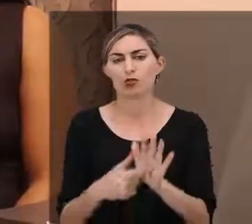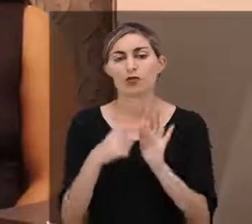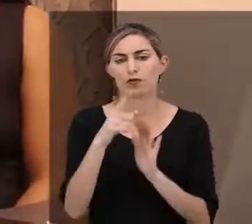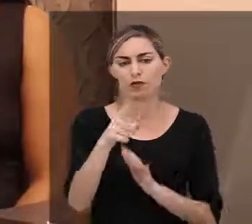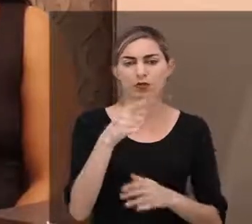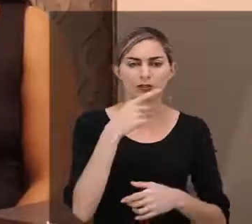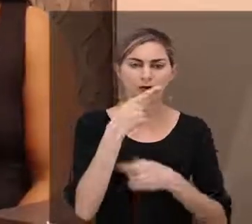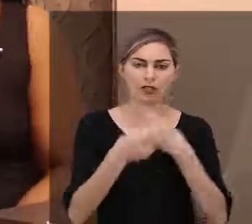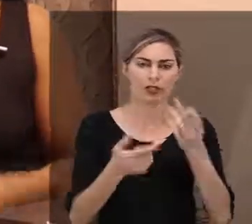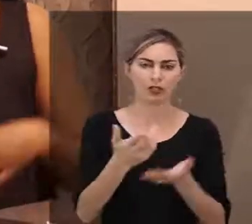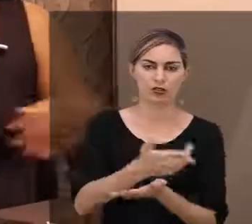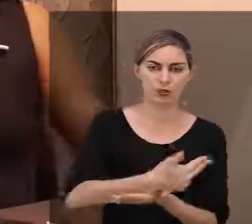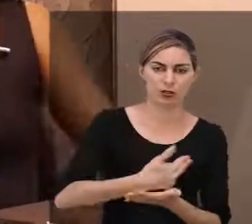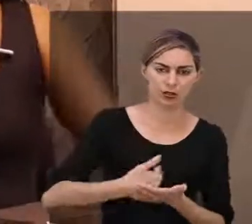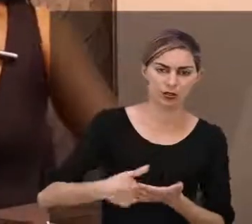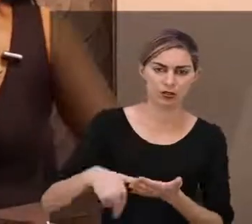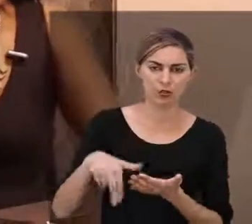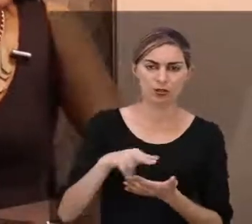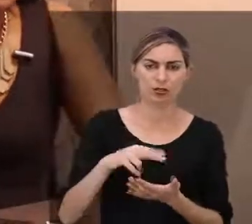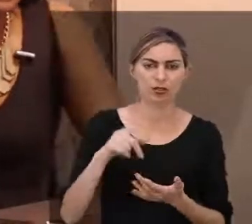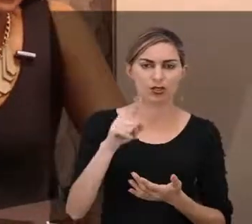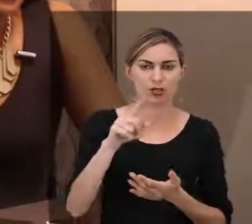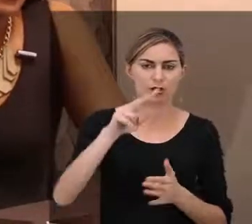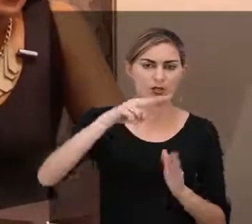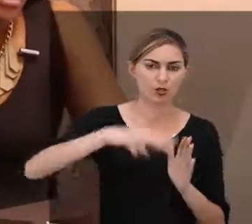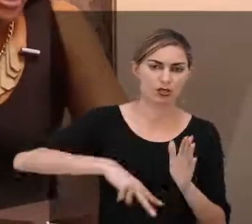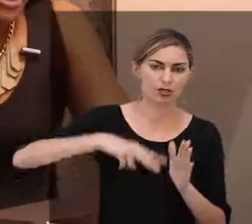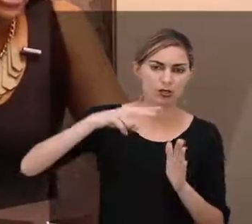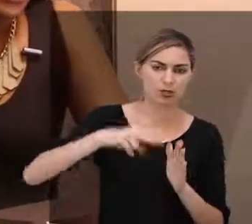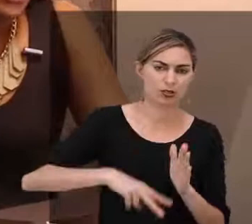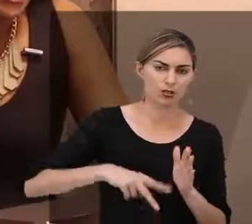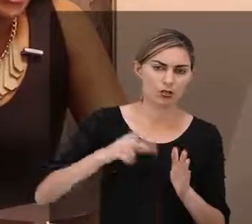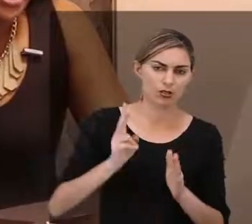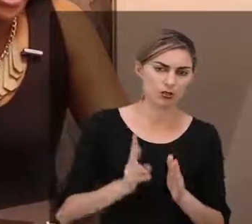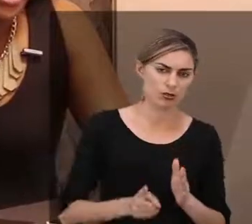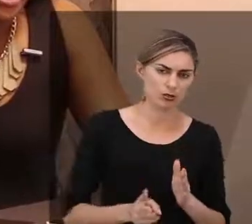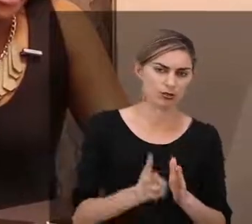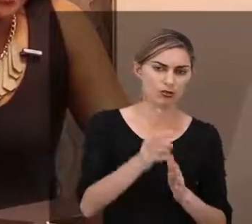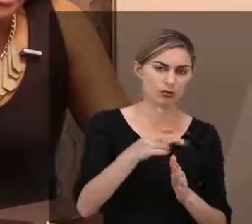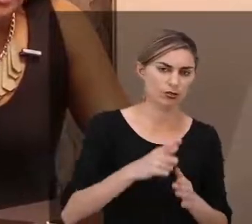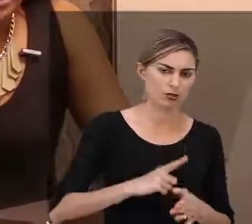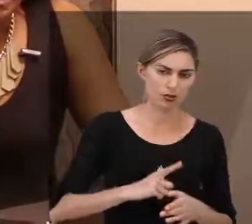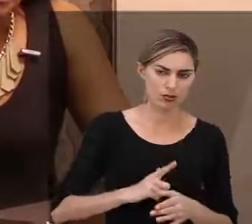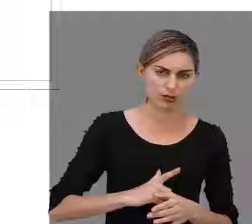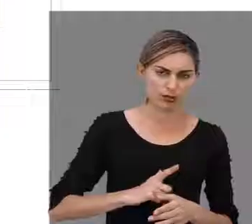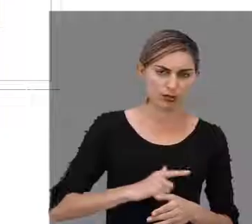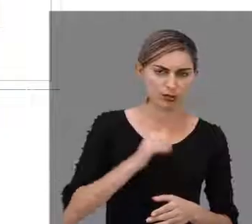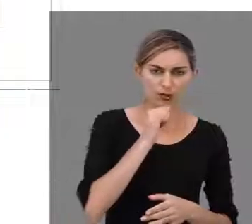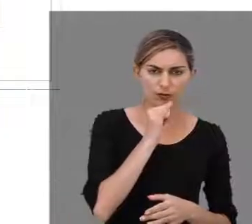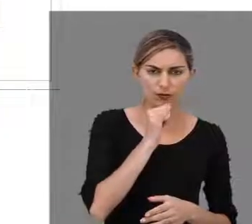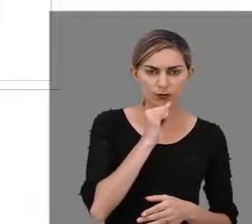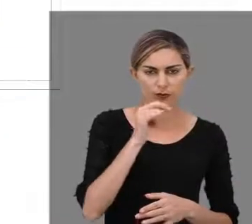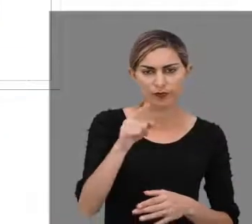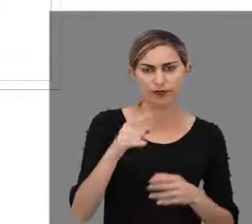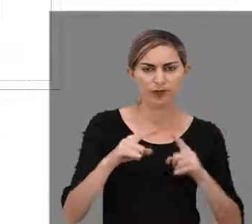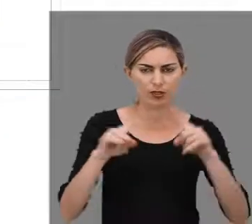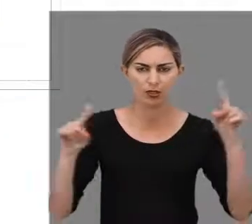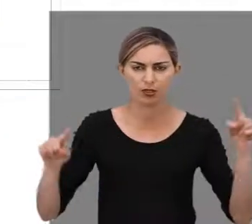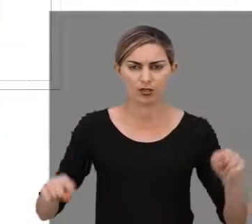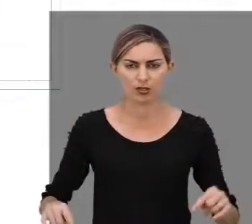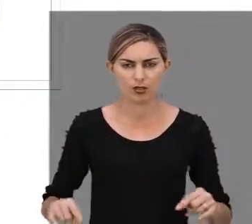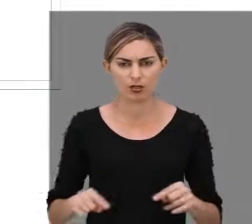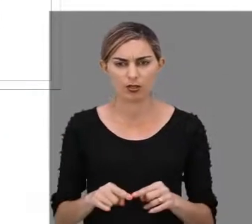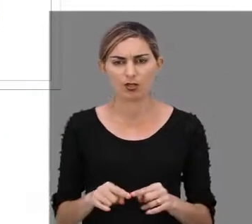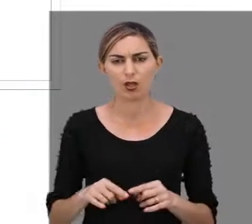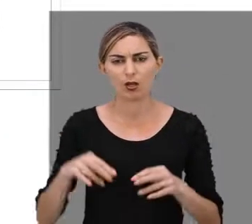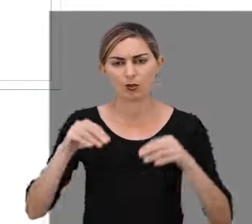diz em planta? A questão da leitura, né? A gente tem aqui, por exemplo, uma planta de pontos de